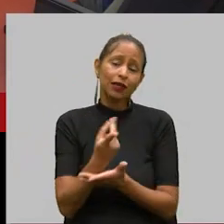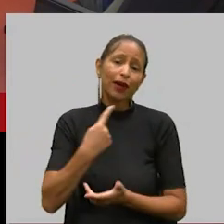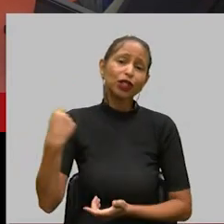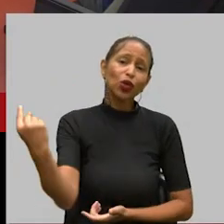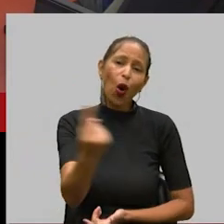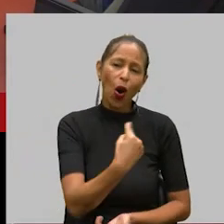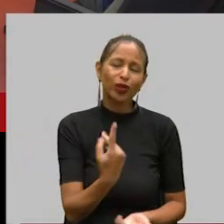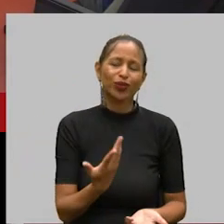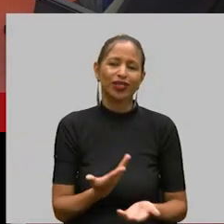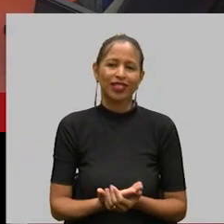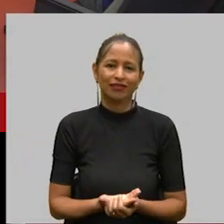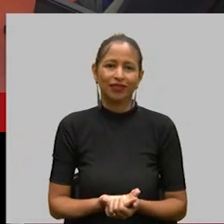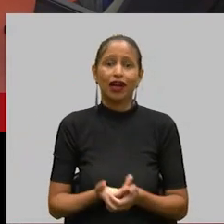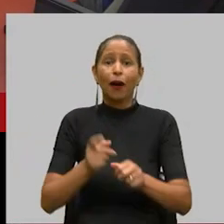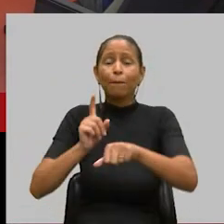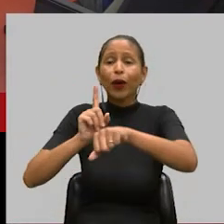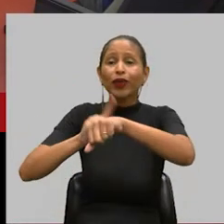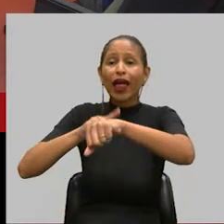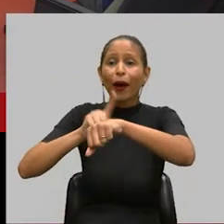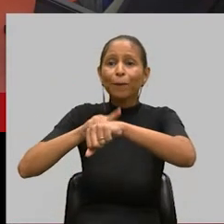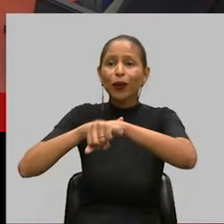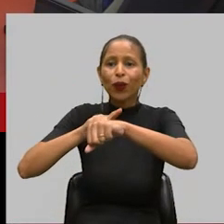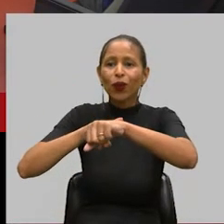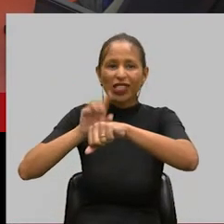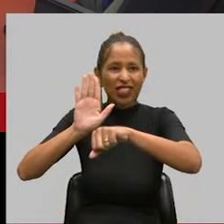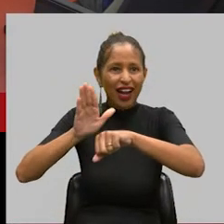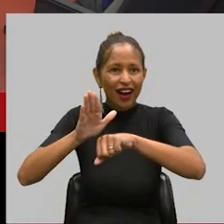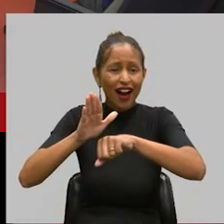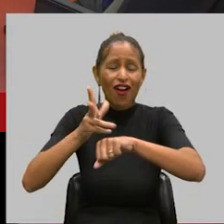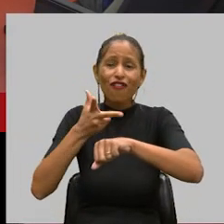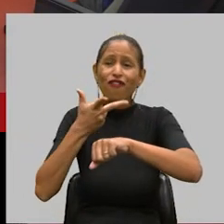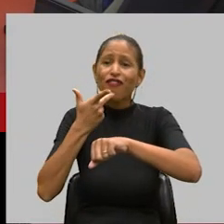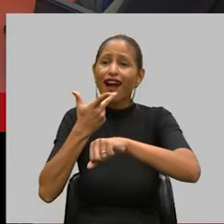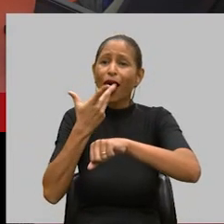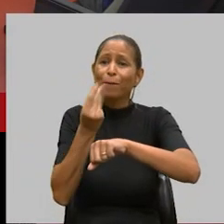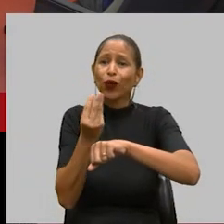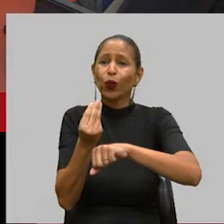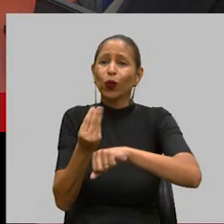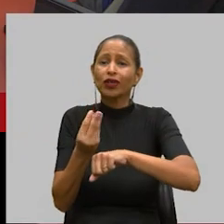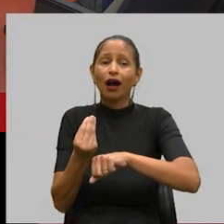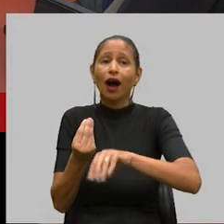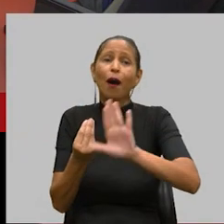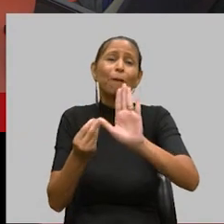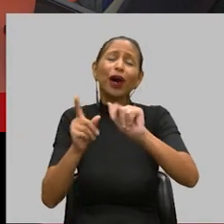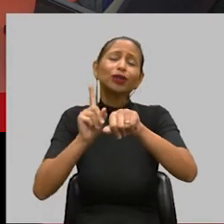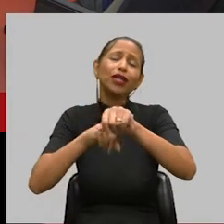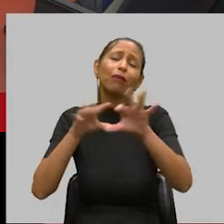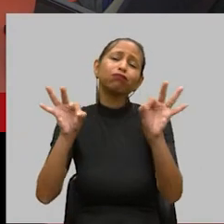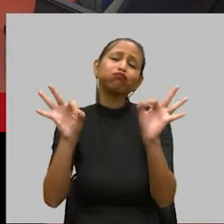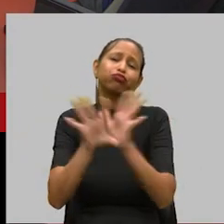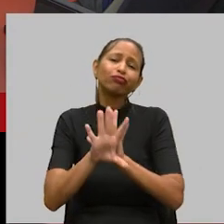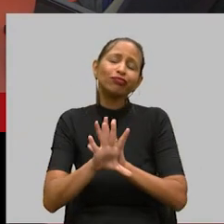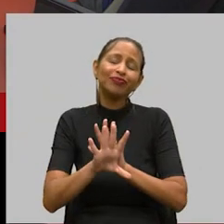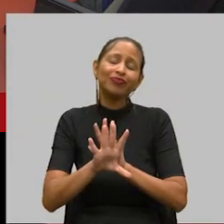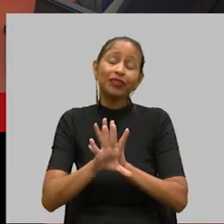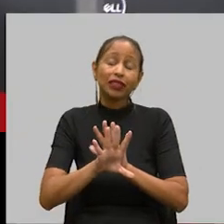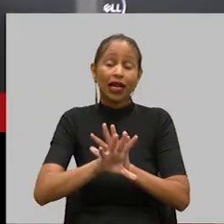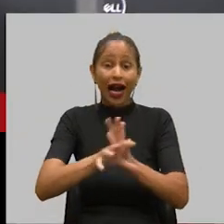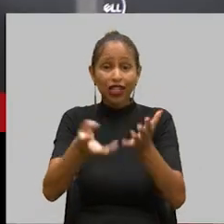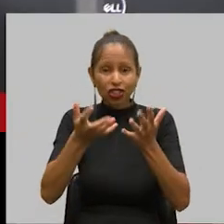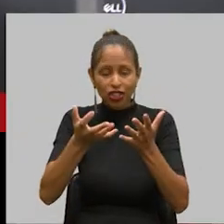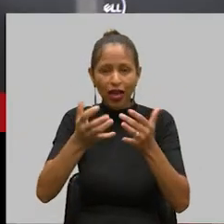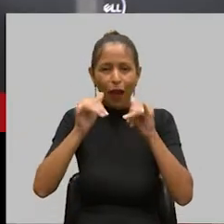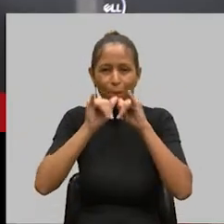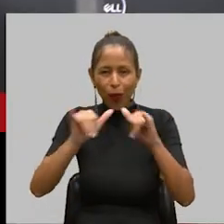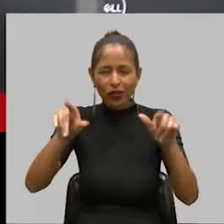pessoal meu tempo eu teria muita coisa para falar com vocês mas o tempo vai terminando mas a gente quer trazer